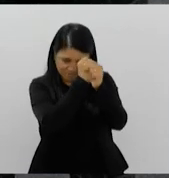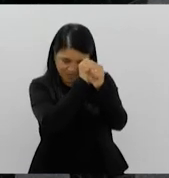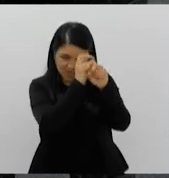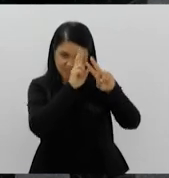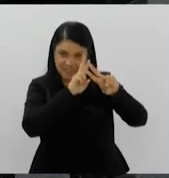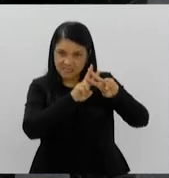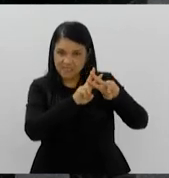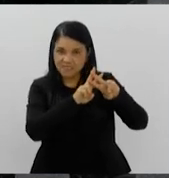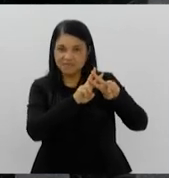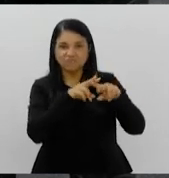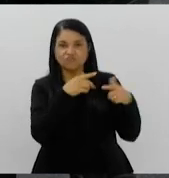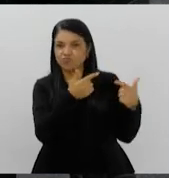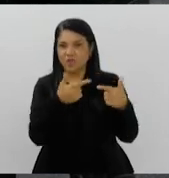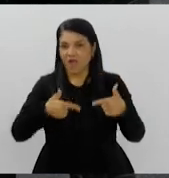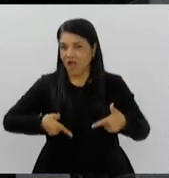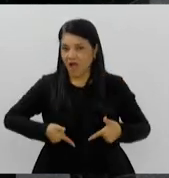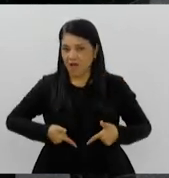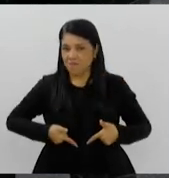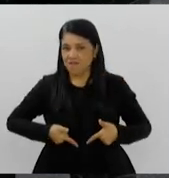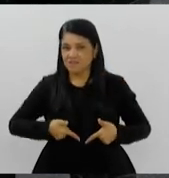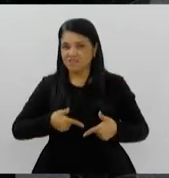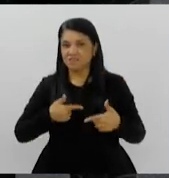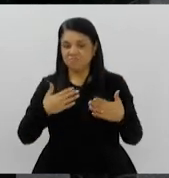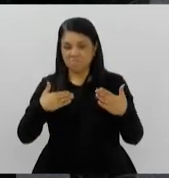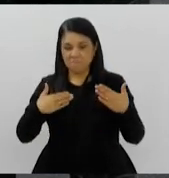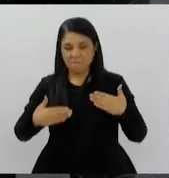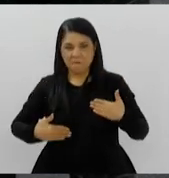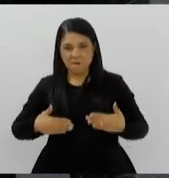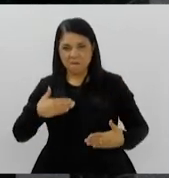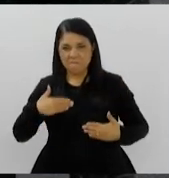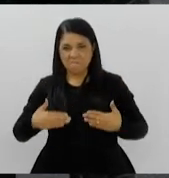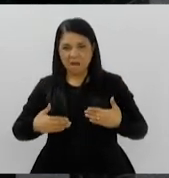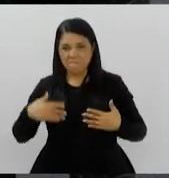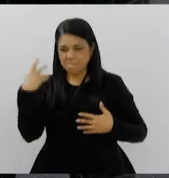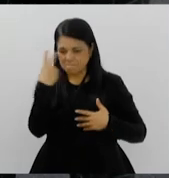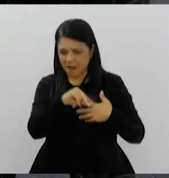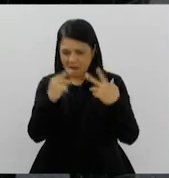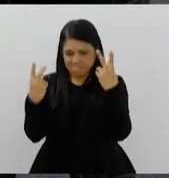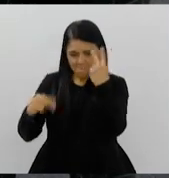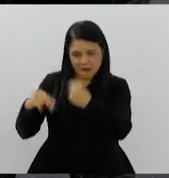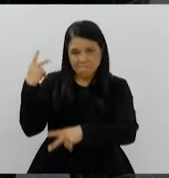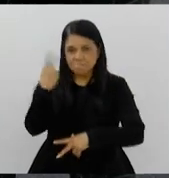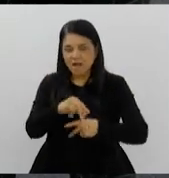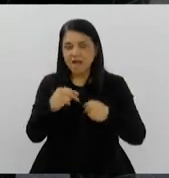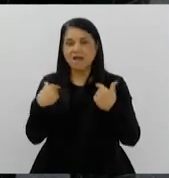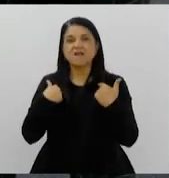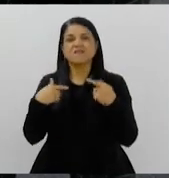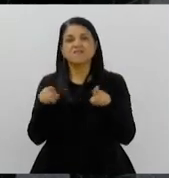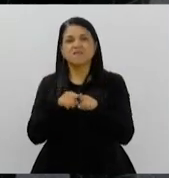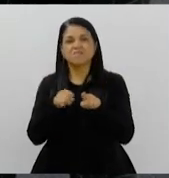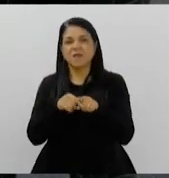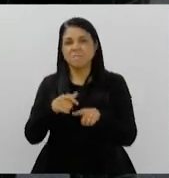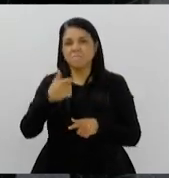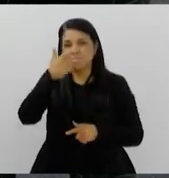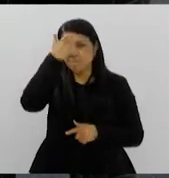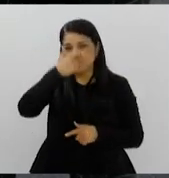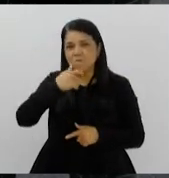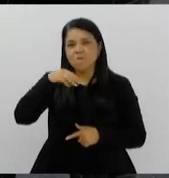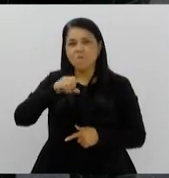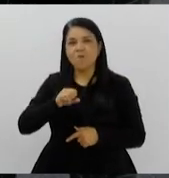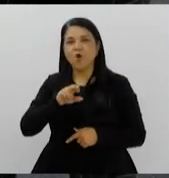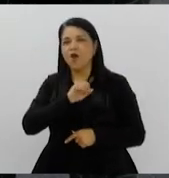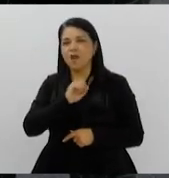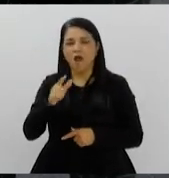indefesa e produz danos físicos e morais inaceitáveis. Isso é algo que